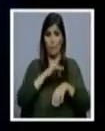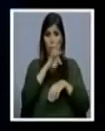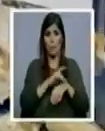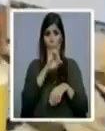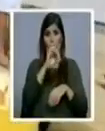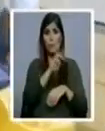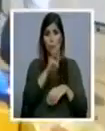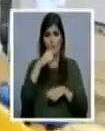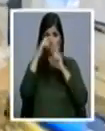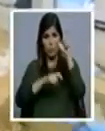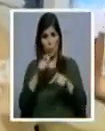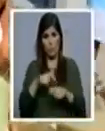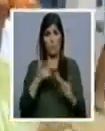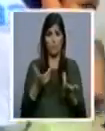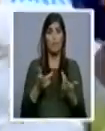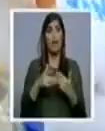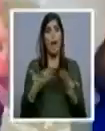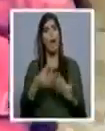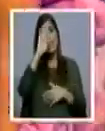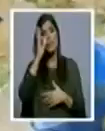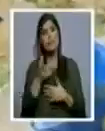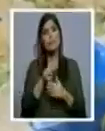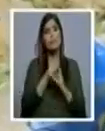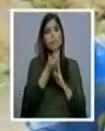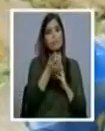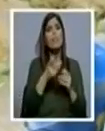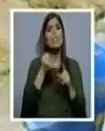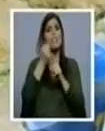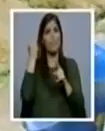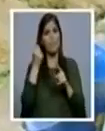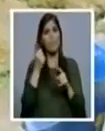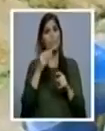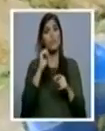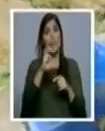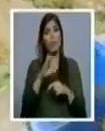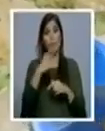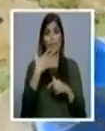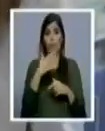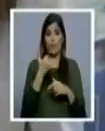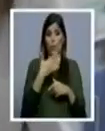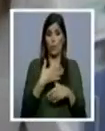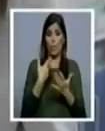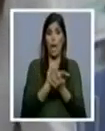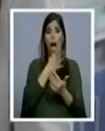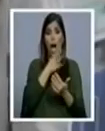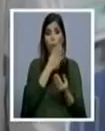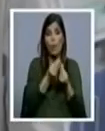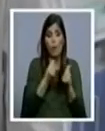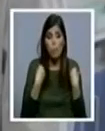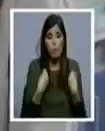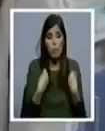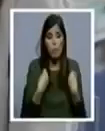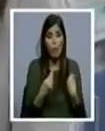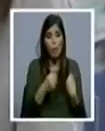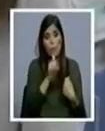Philippines, 8 million residents. Sabemos que hoje o grande desafio do século XXI é oferecer água com qualidade própria para